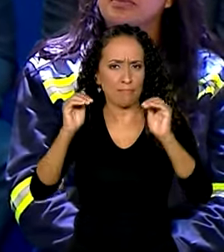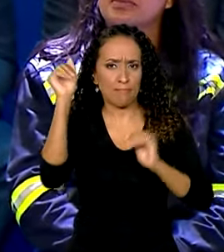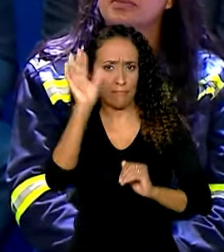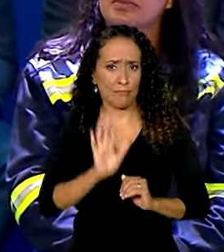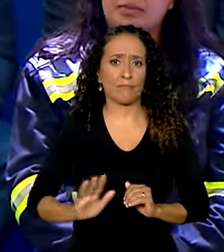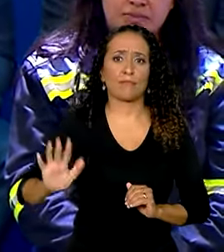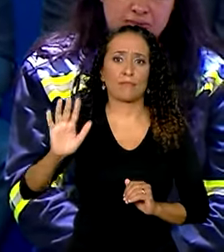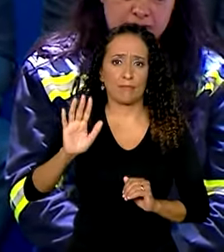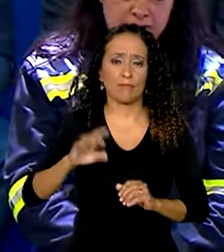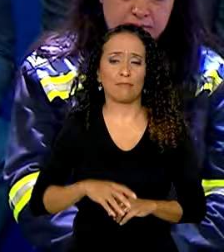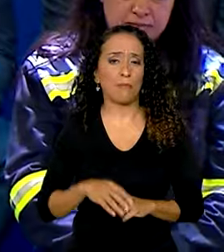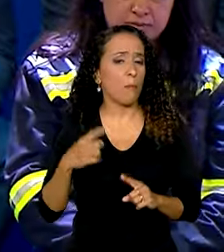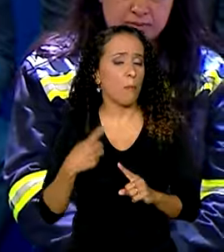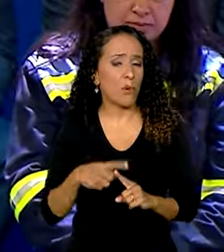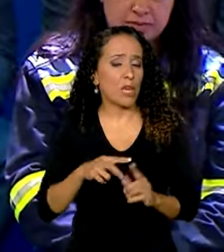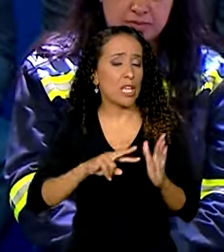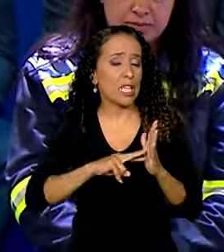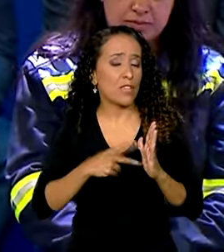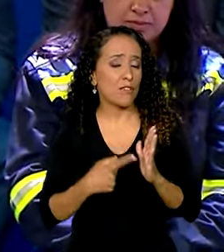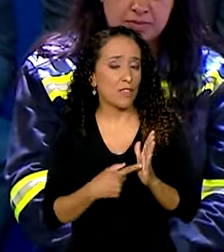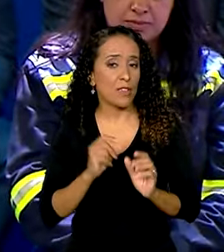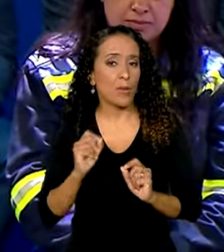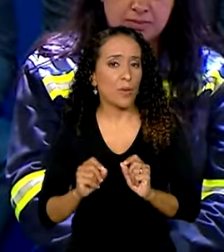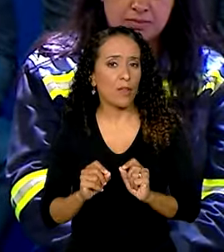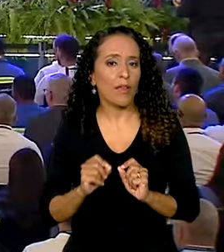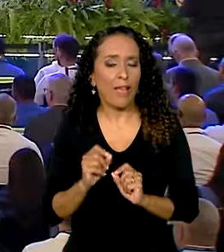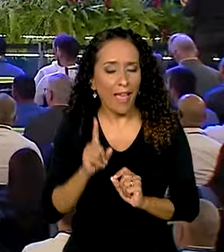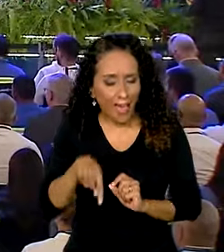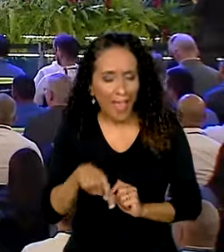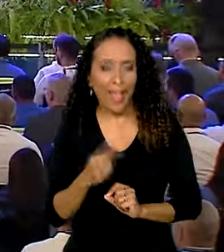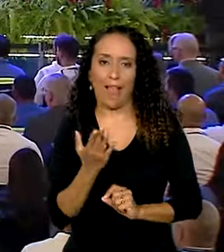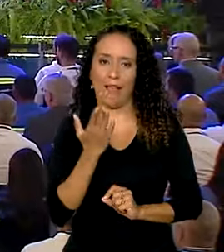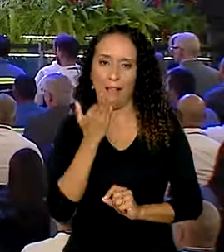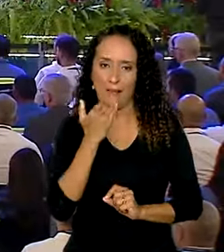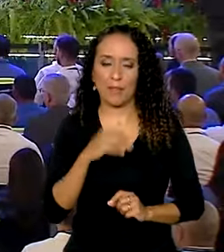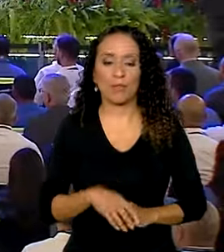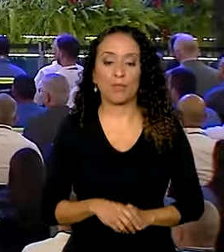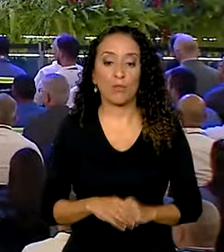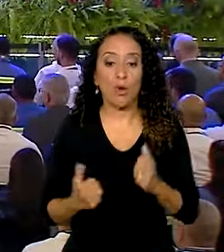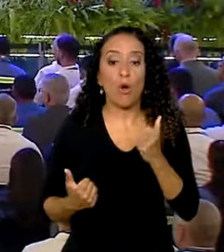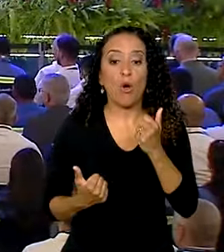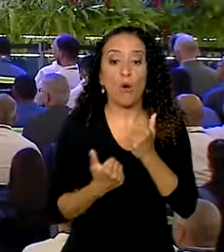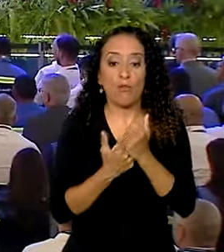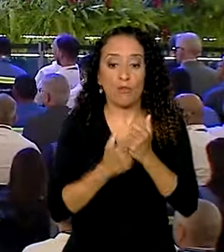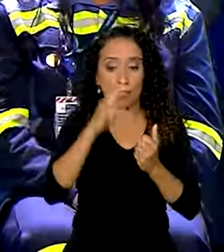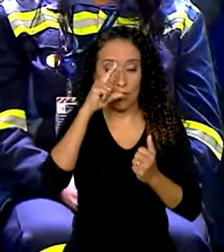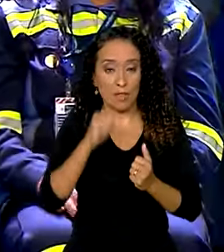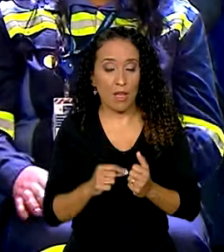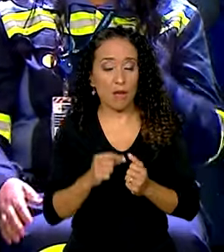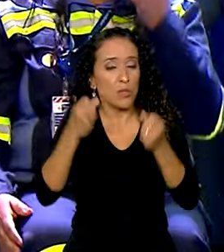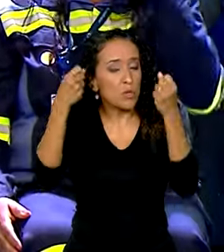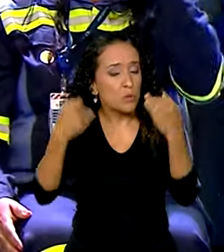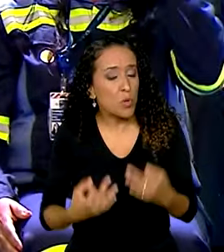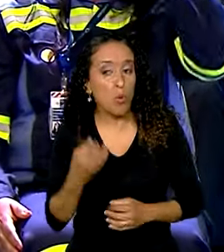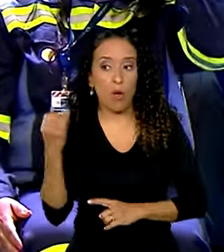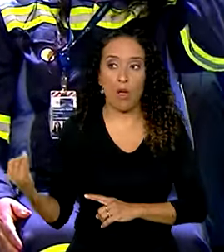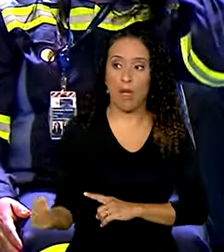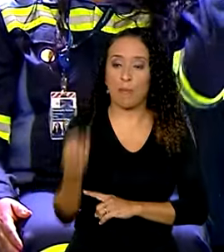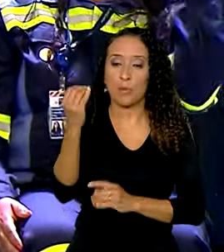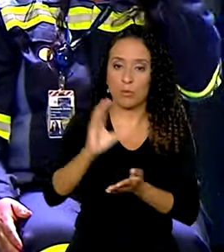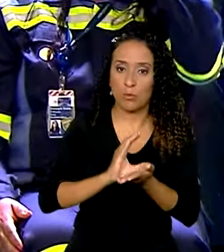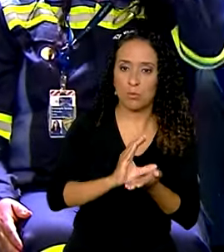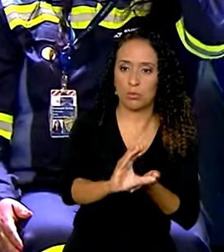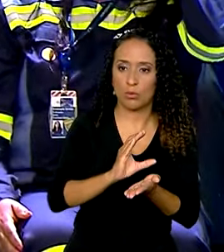nacional, porque significa alimento. O vice-presidente Geraldo Alckmin falou sobre a importância dos